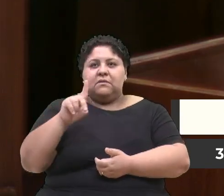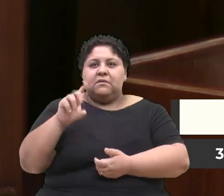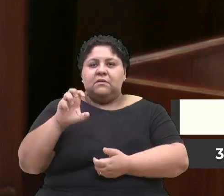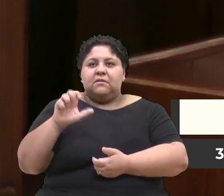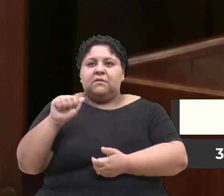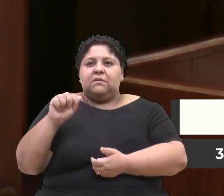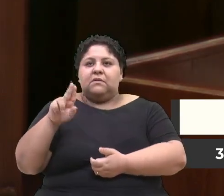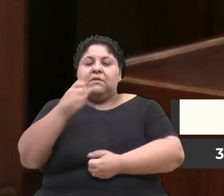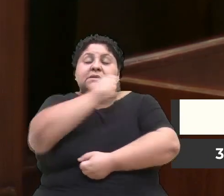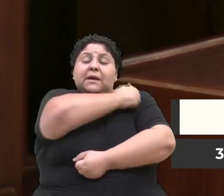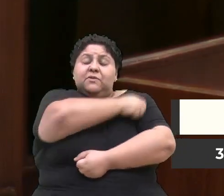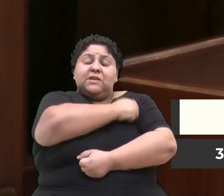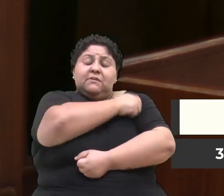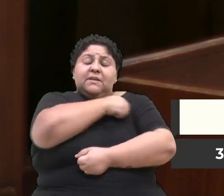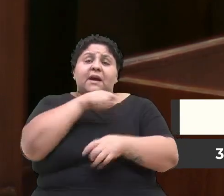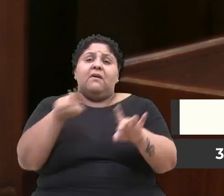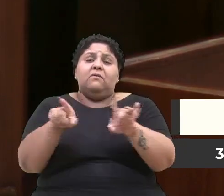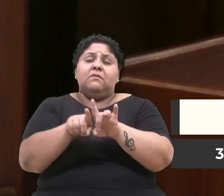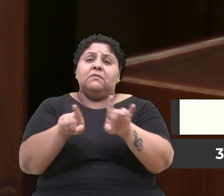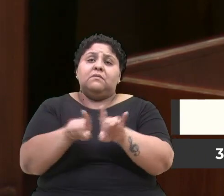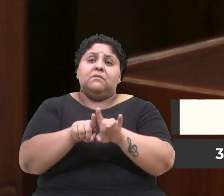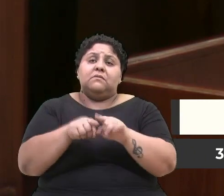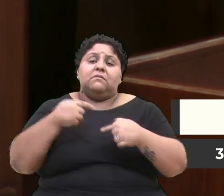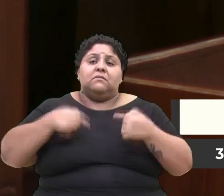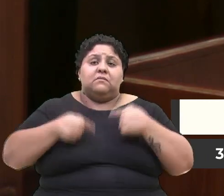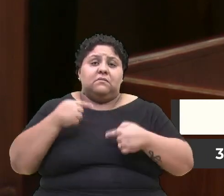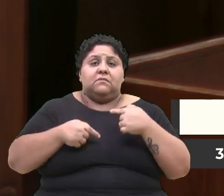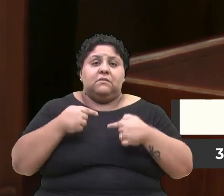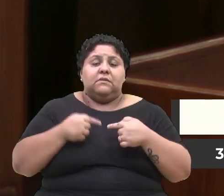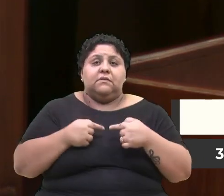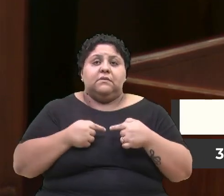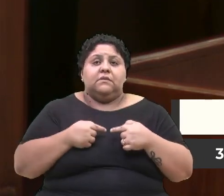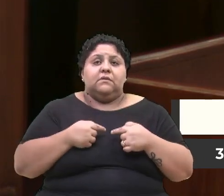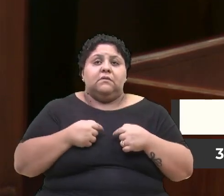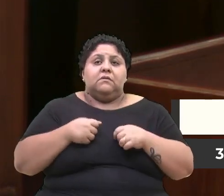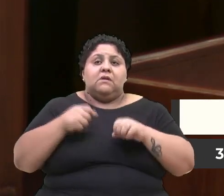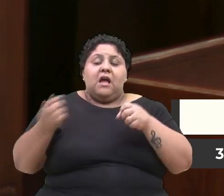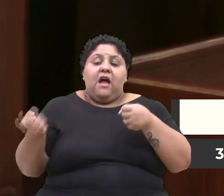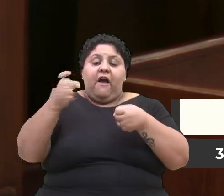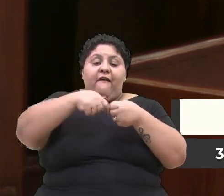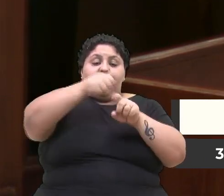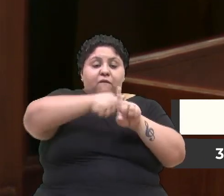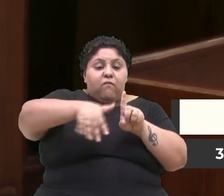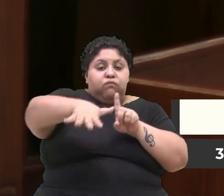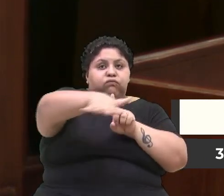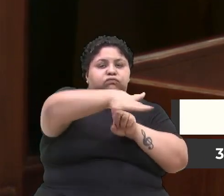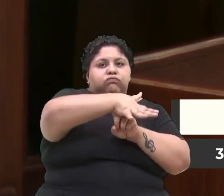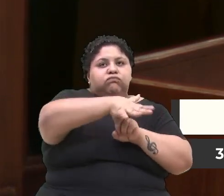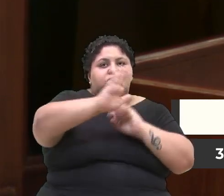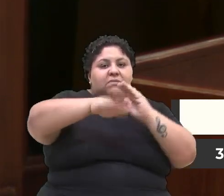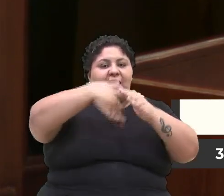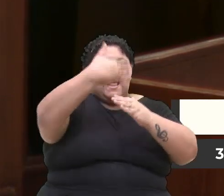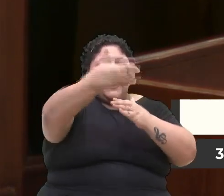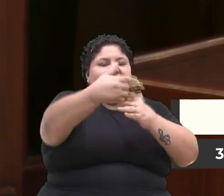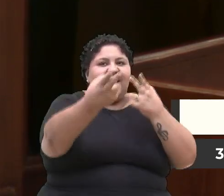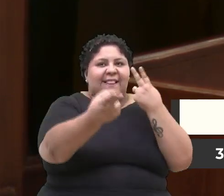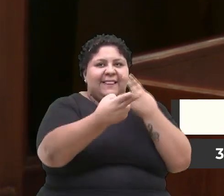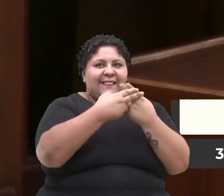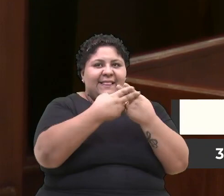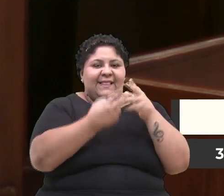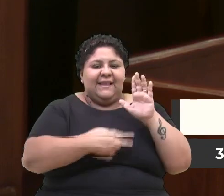universidade, que vai discutir a ressocialização além das grades, resultado